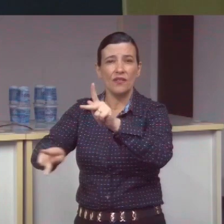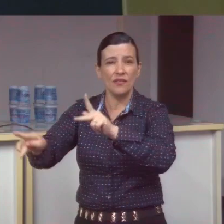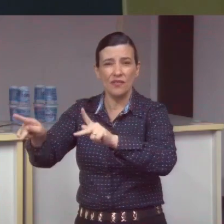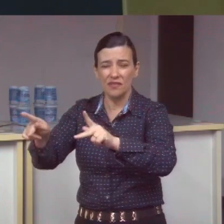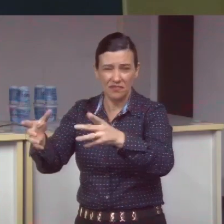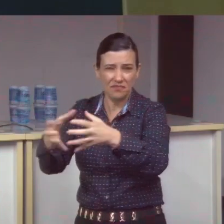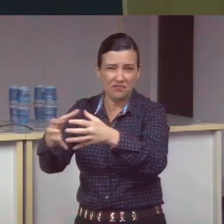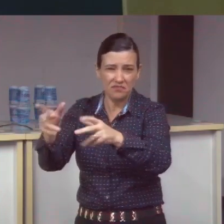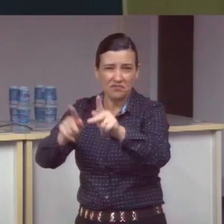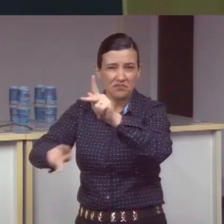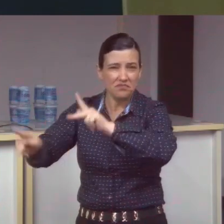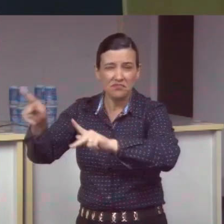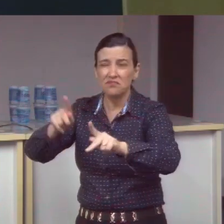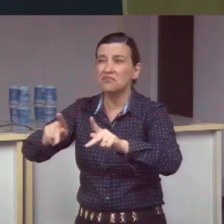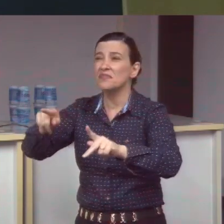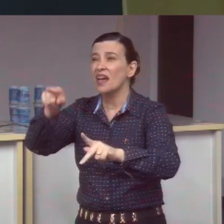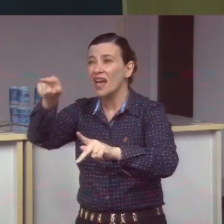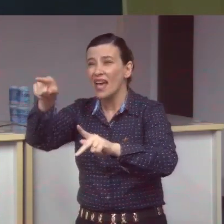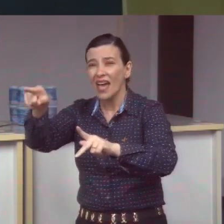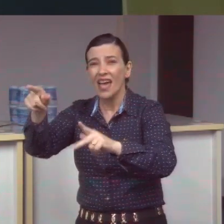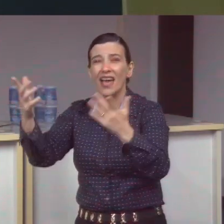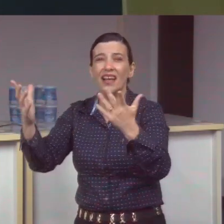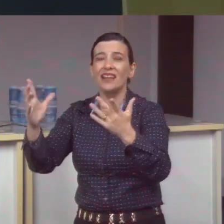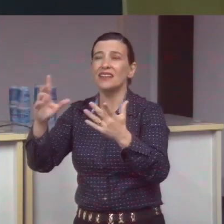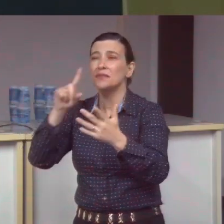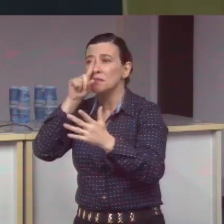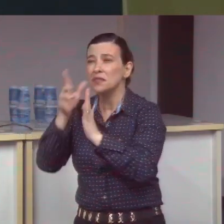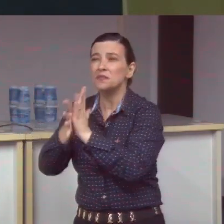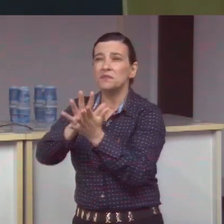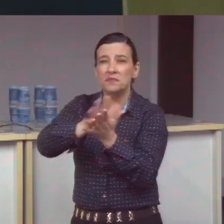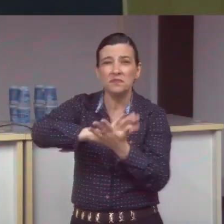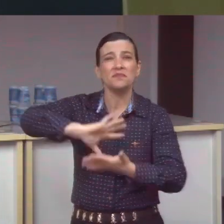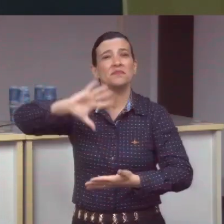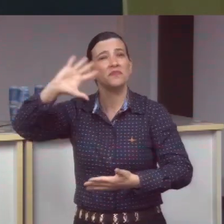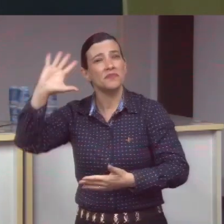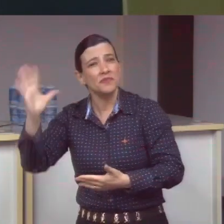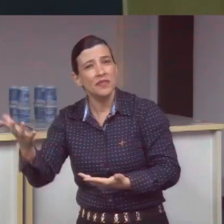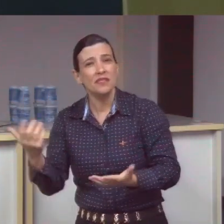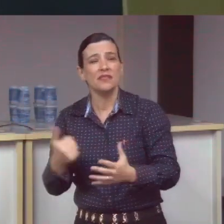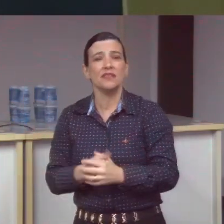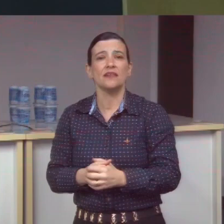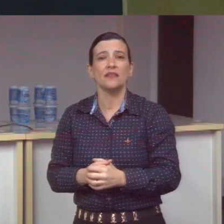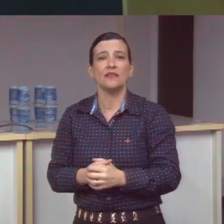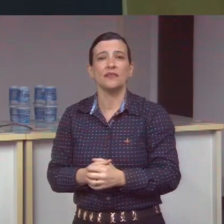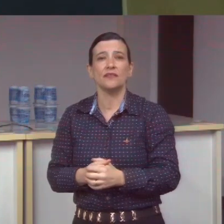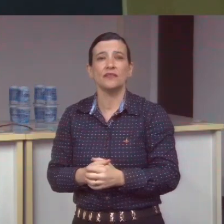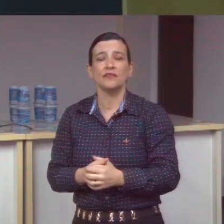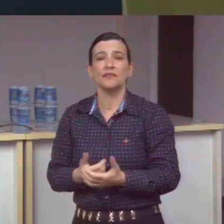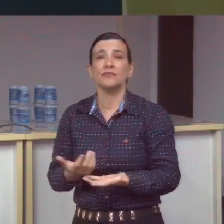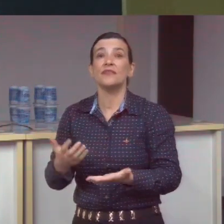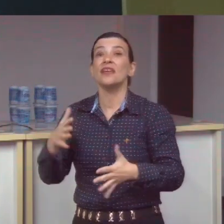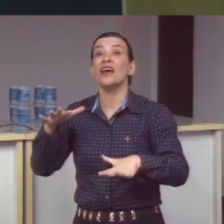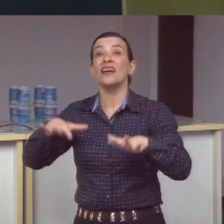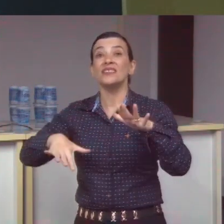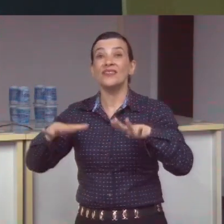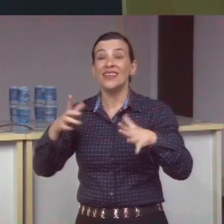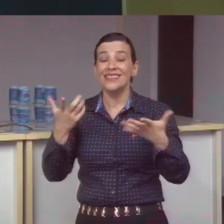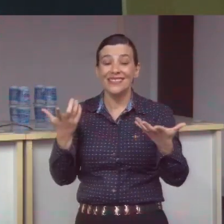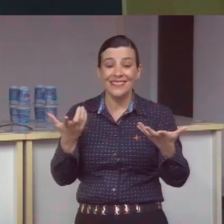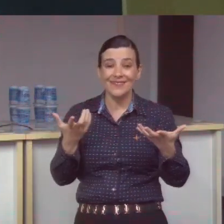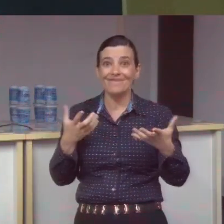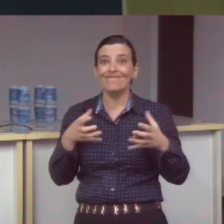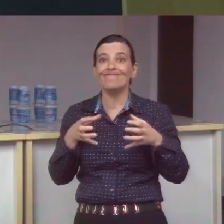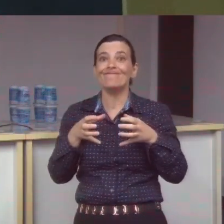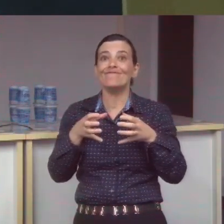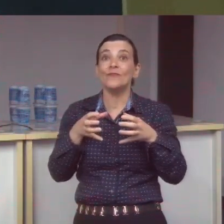naquela situação que estão relacionadas ao ecossistema vulnerável. Eu preciso de alguns fracassos para